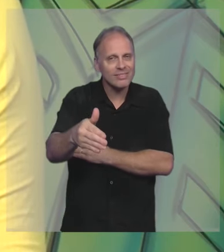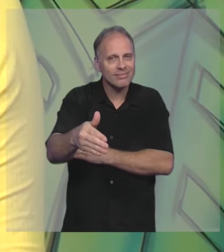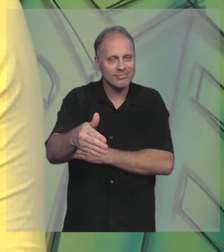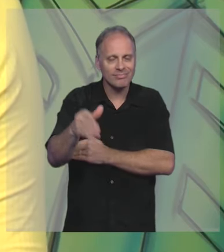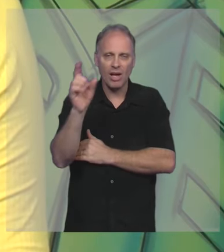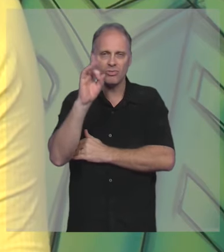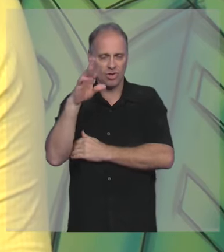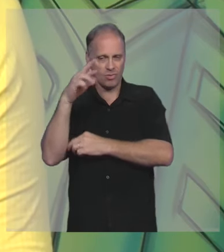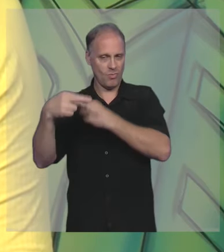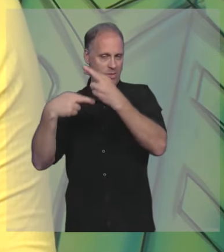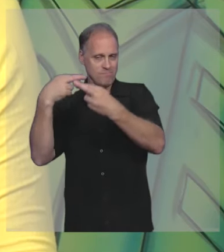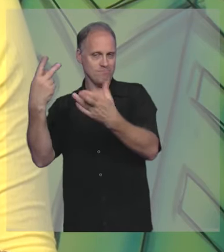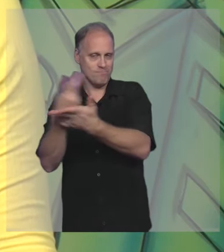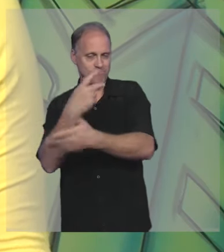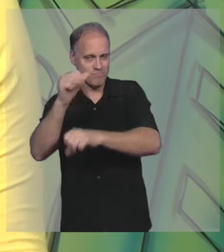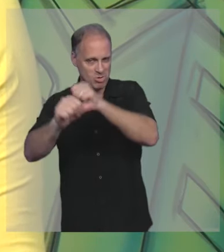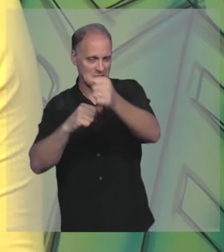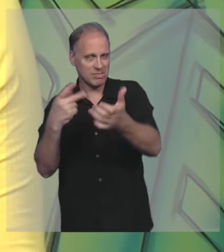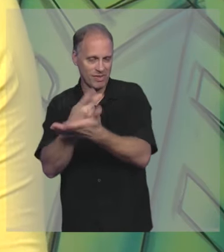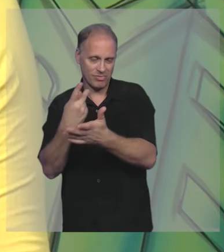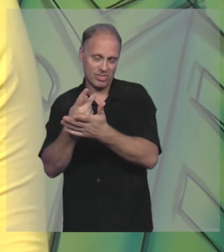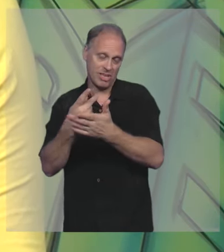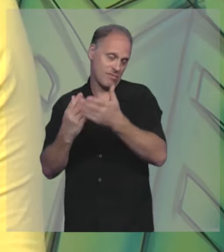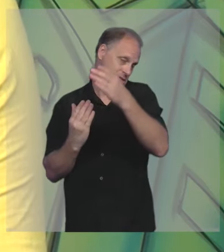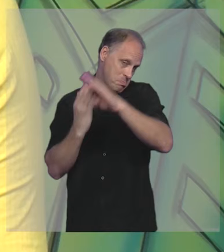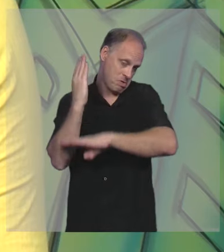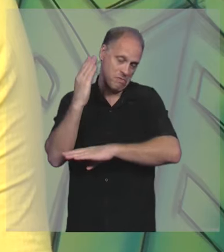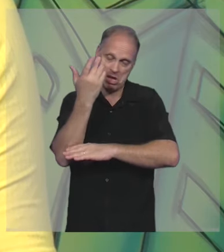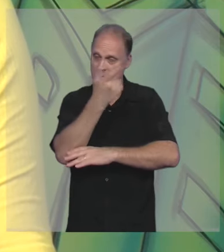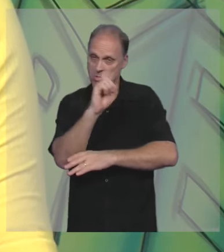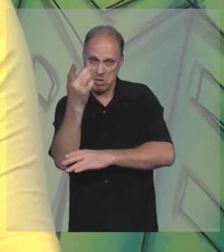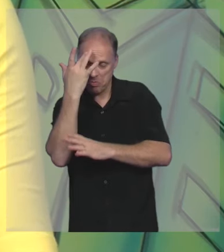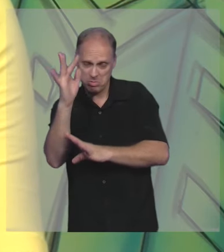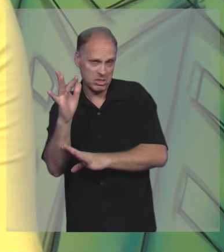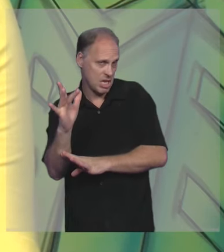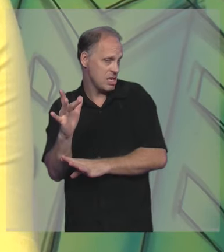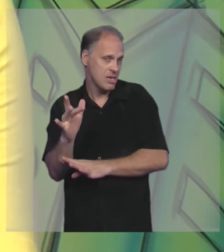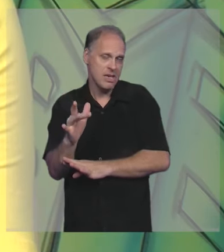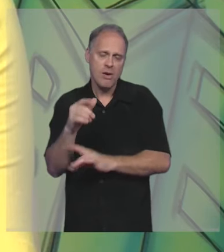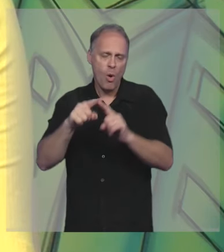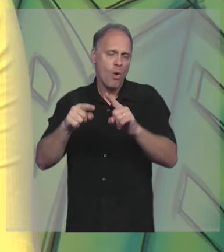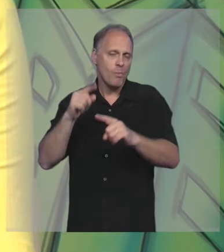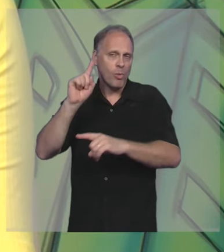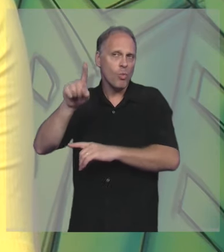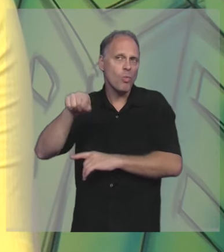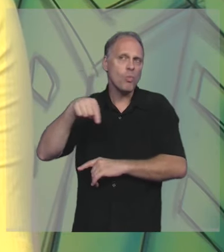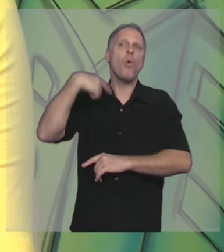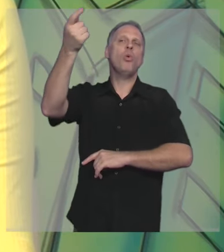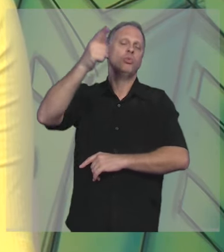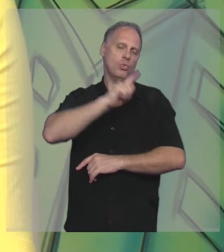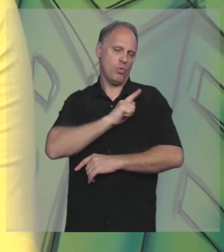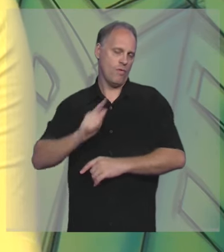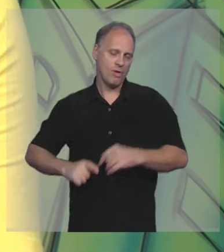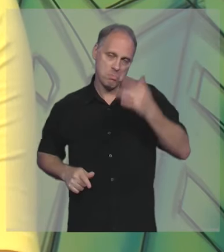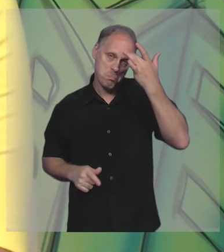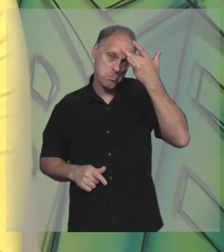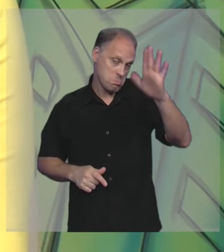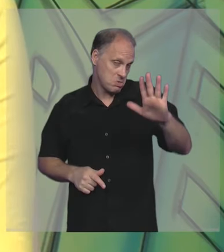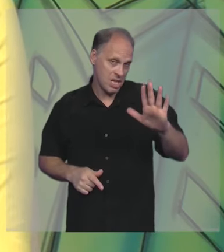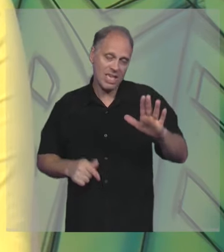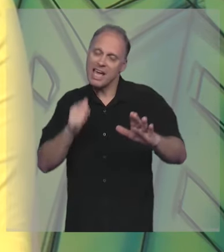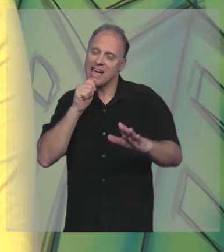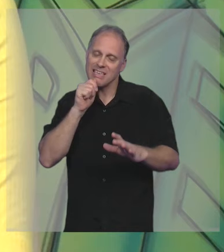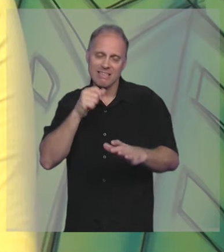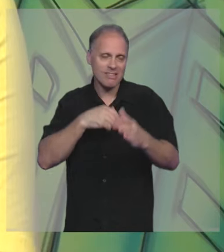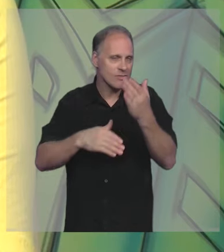Não apenas com as reformas que talvez sejam aprovadas ou não, ou vão ficar para o próximo candidato, e